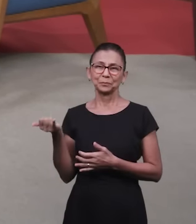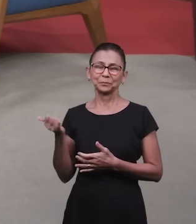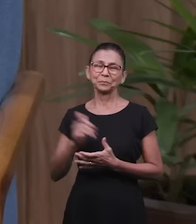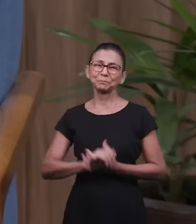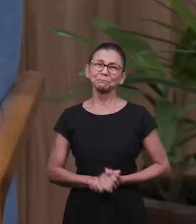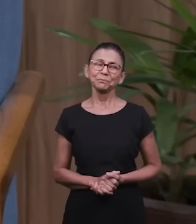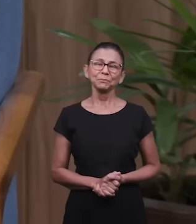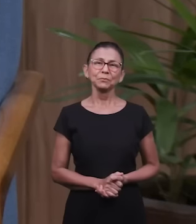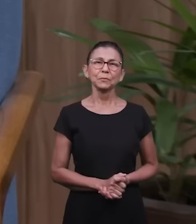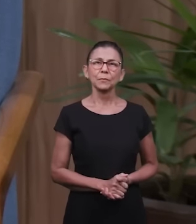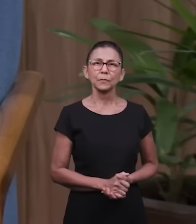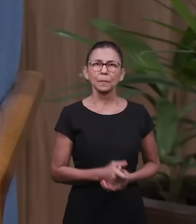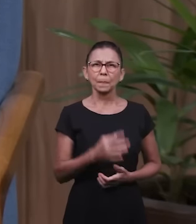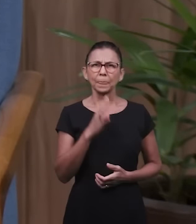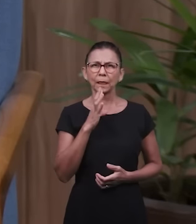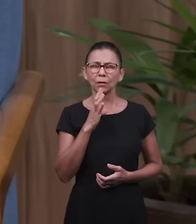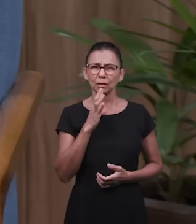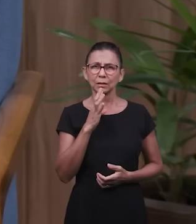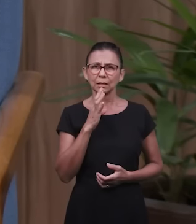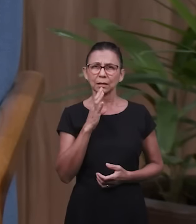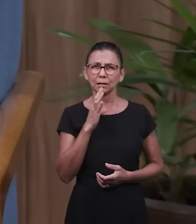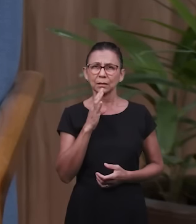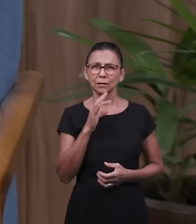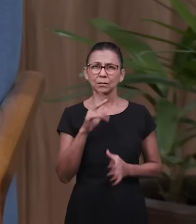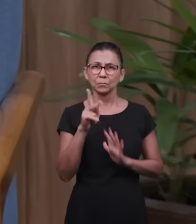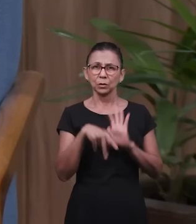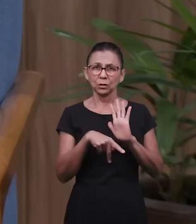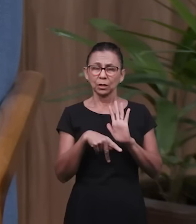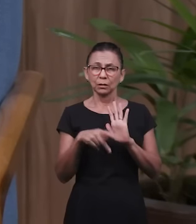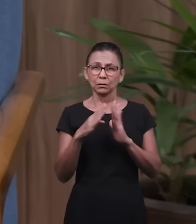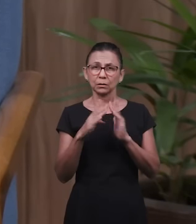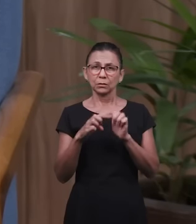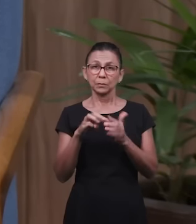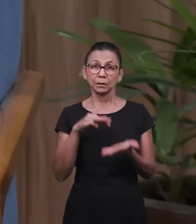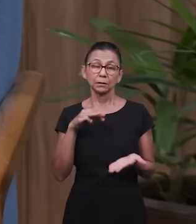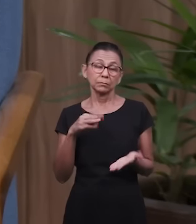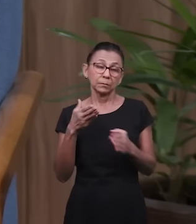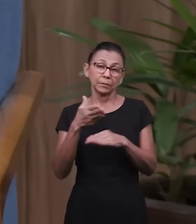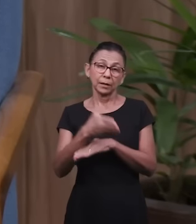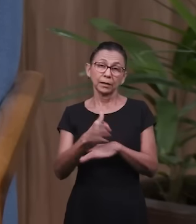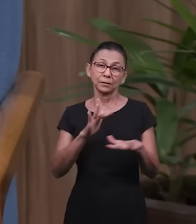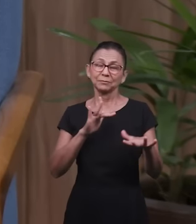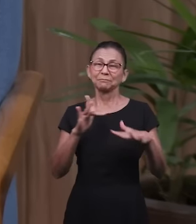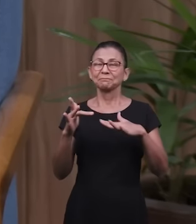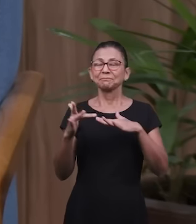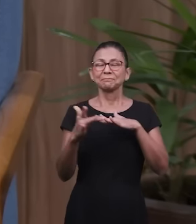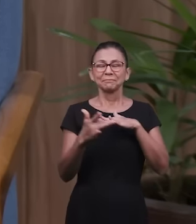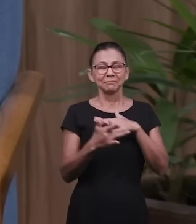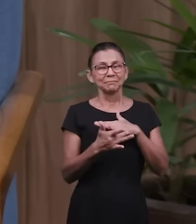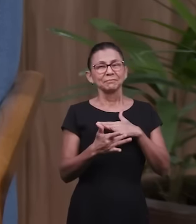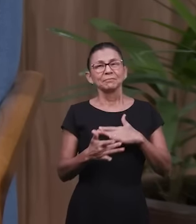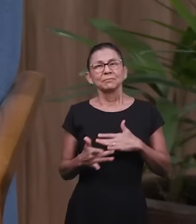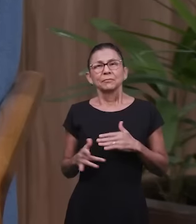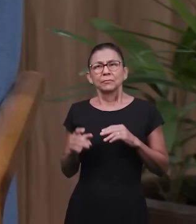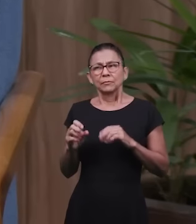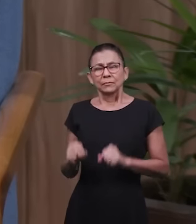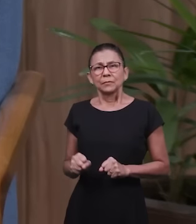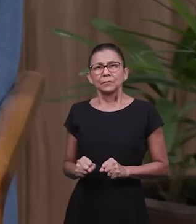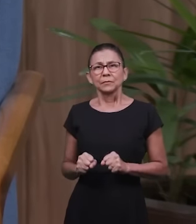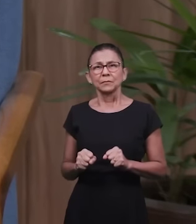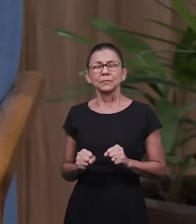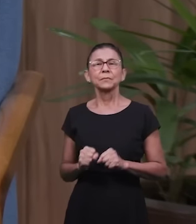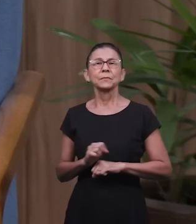bom? Quer conhecer mais sobre a Igreja Cristã Maranata e os nossos projetos? É muito simples. Acesse as nossas redes sociais. Você